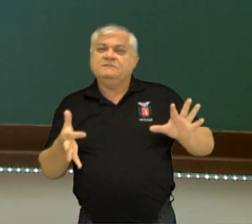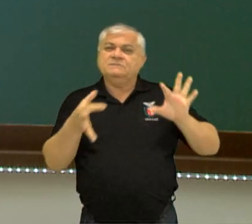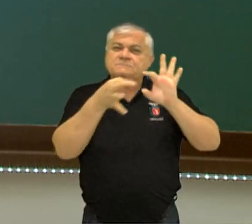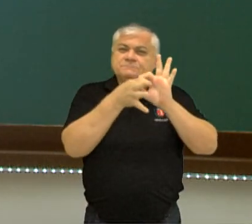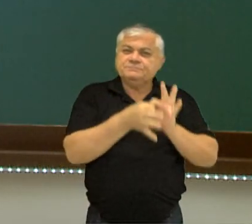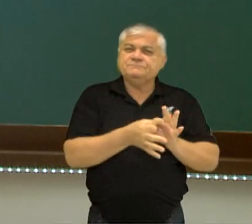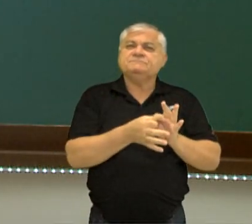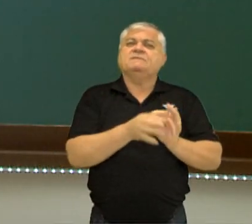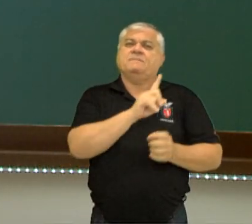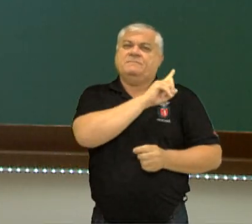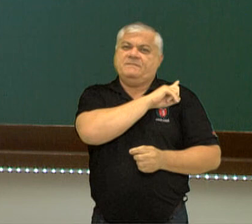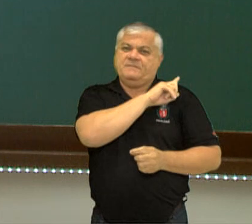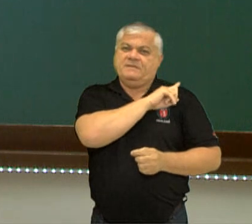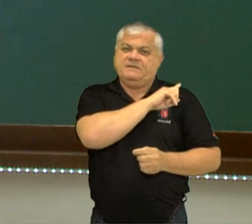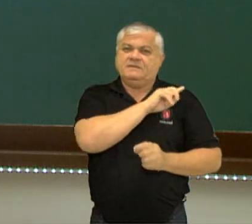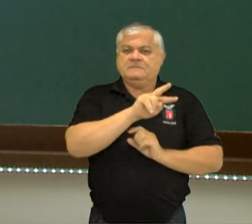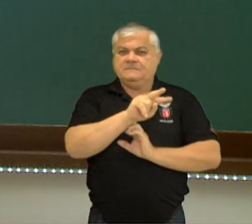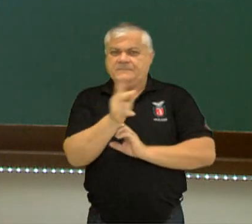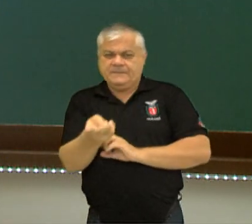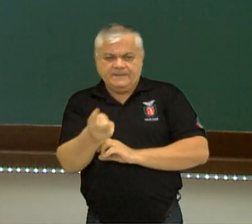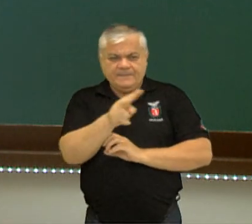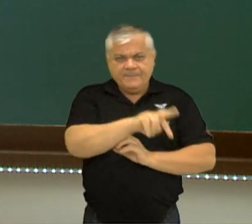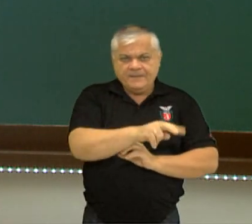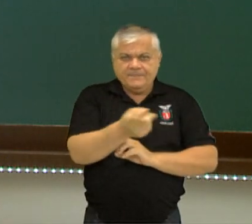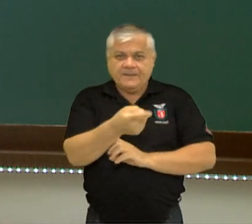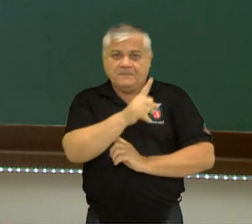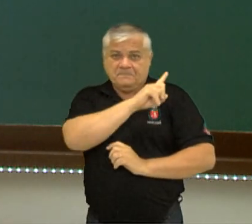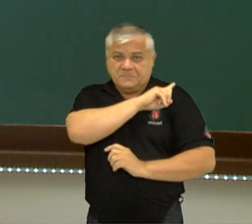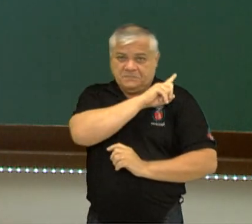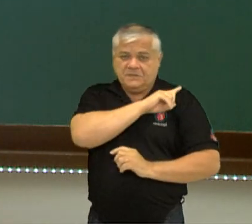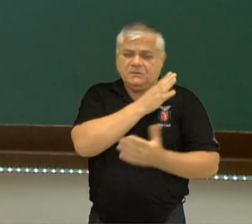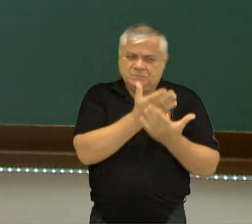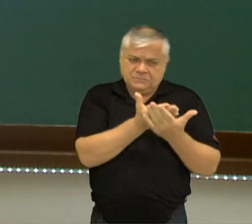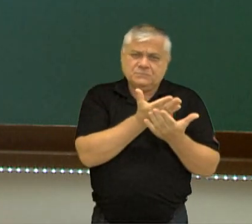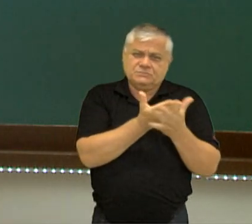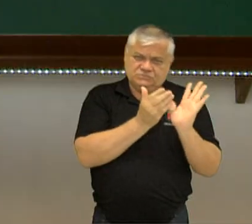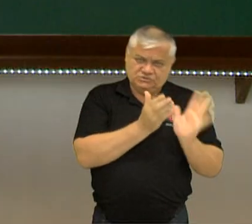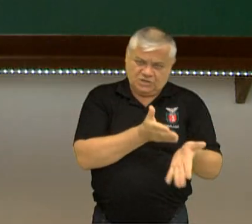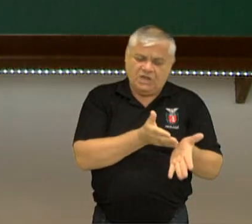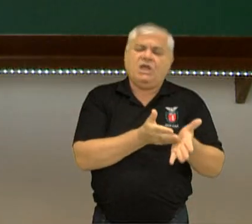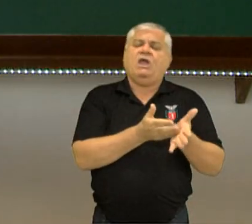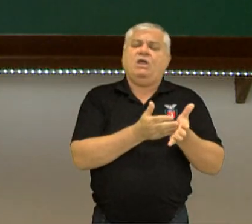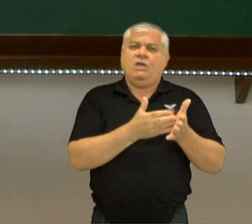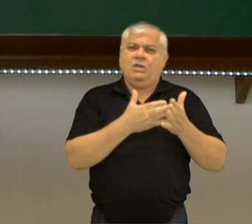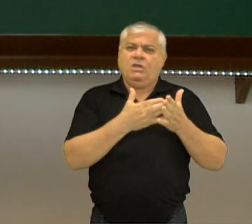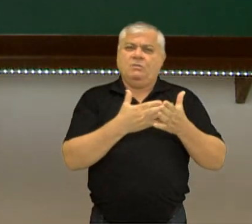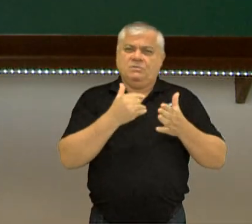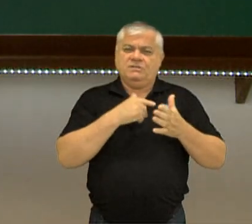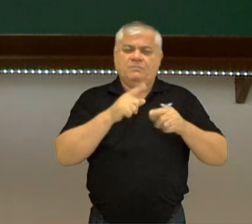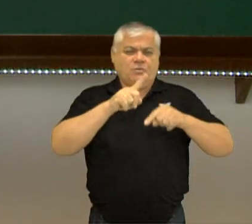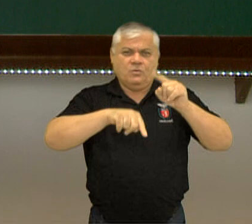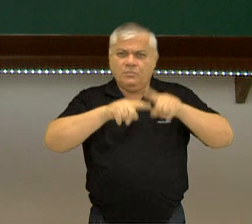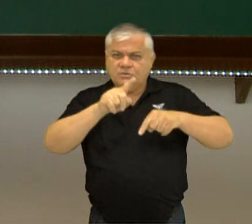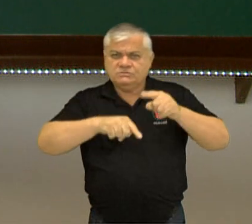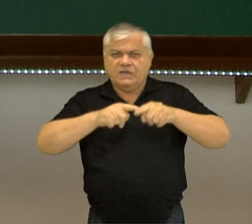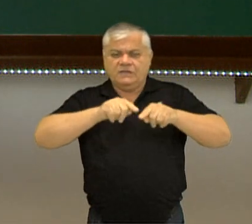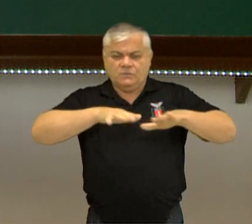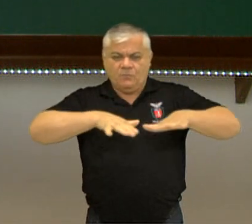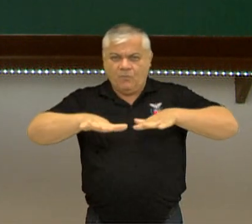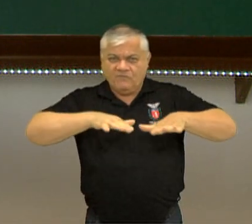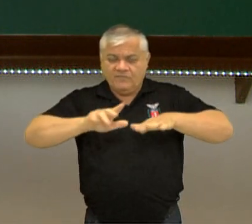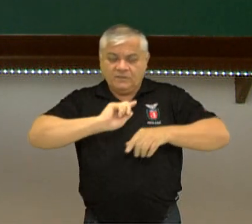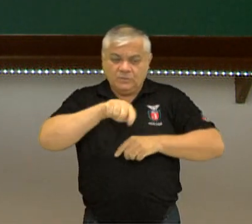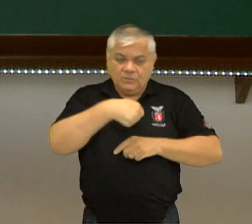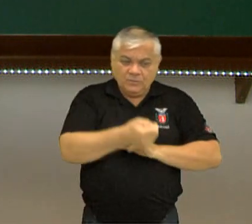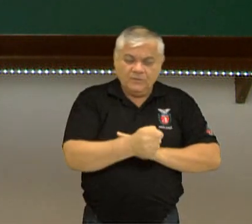entrelaçando com a física da primeira série. Na primeira série você estudou isso, um corpo em movimento tem energia cinética.